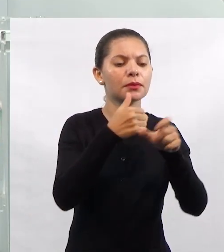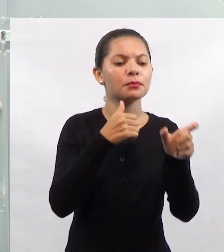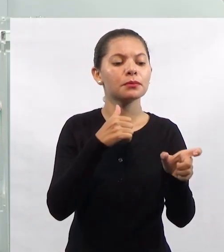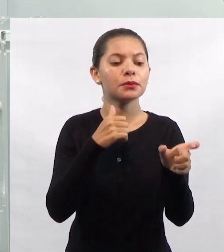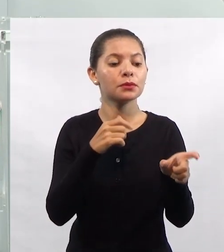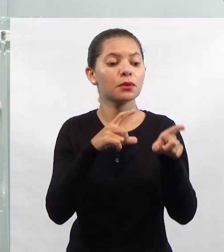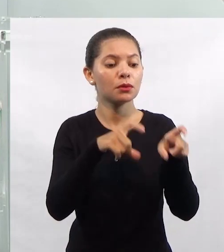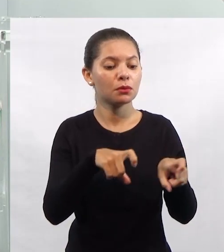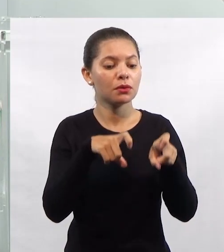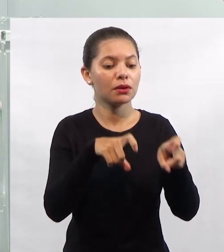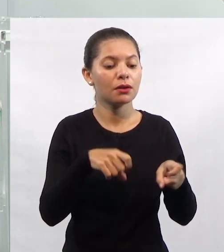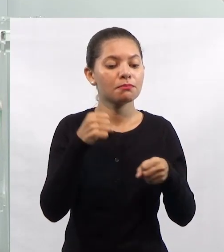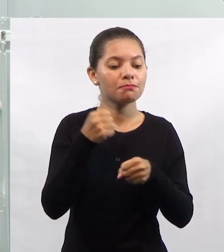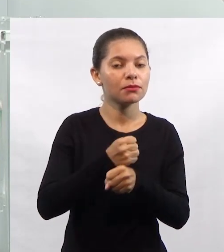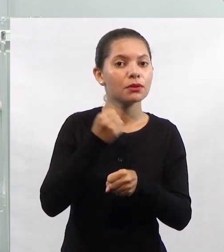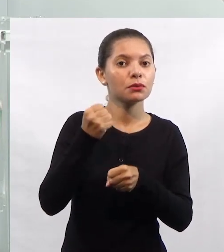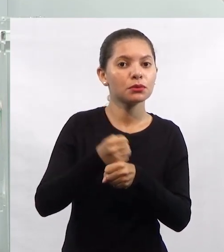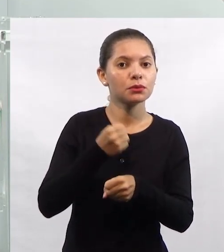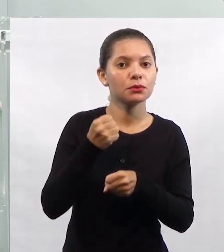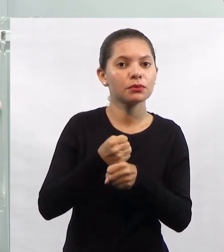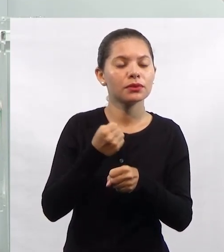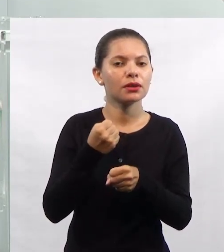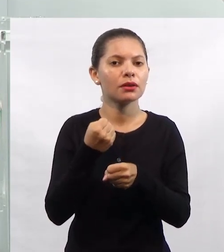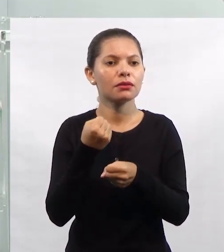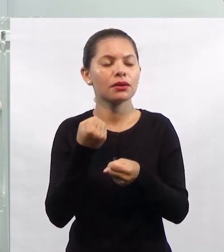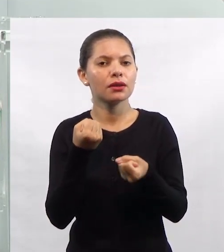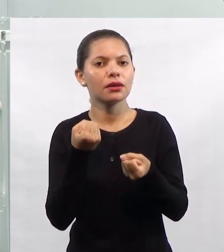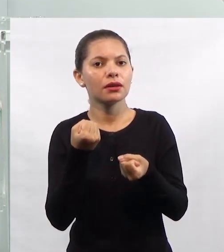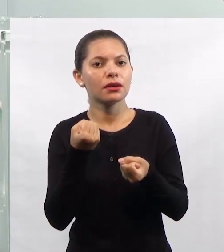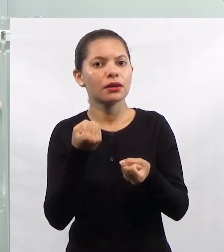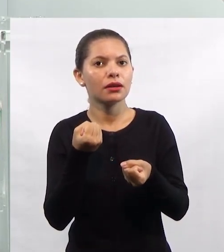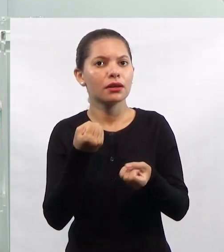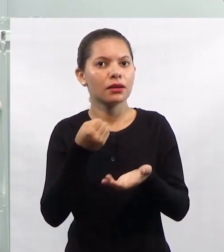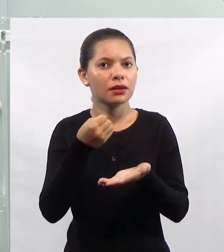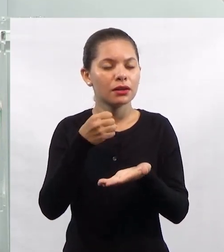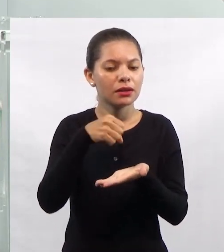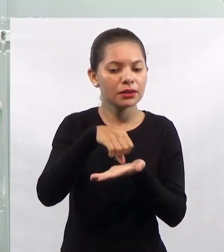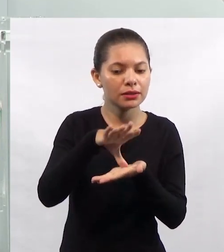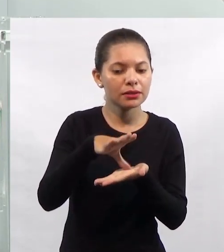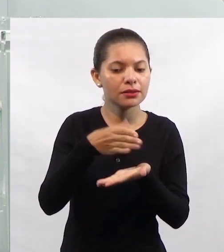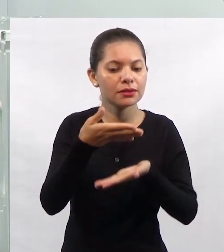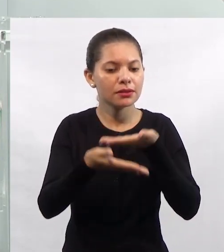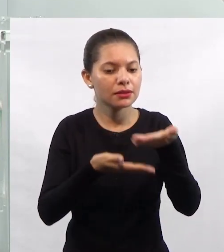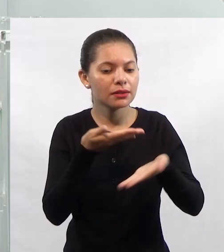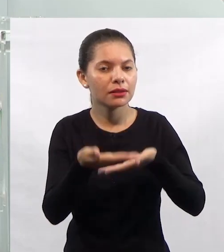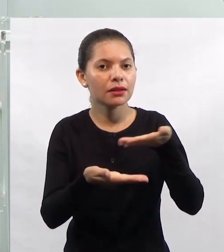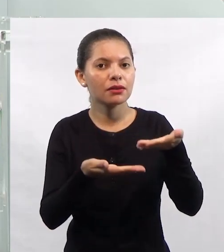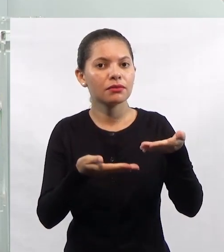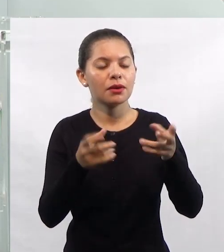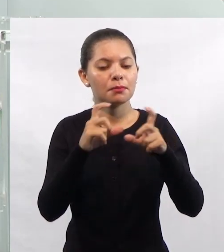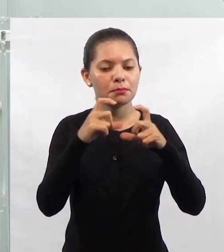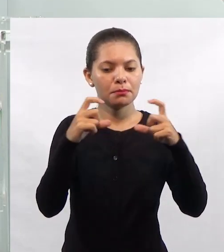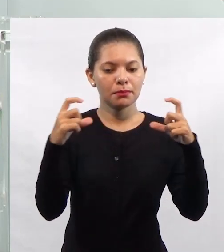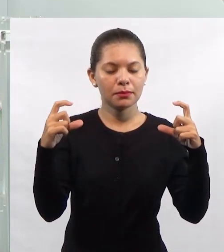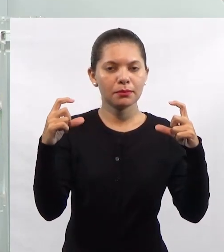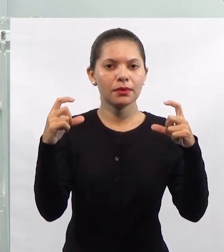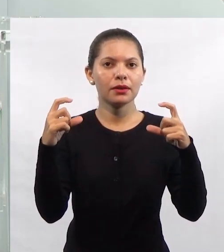trabalhadores do campo da construção, ele ensinava, o método que ele desenvolveu foi a partir